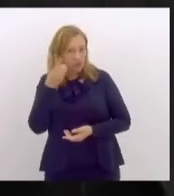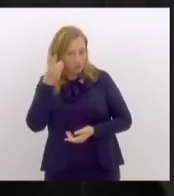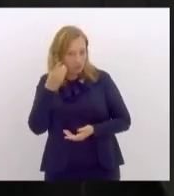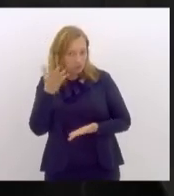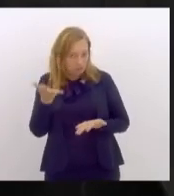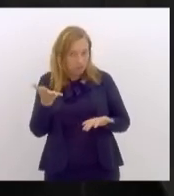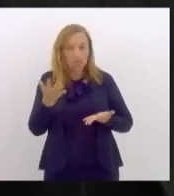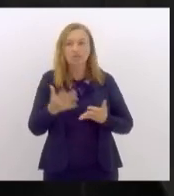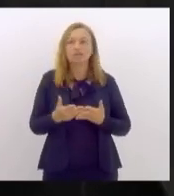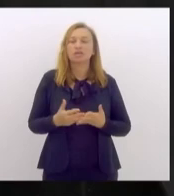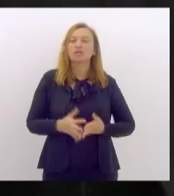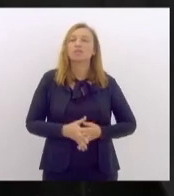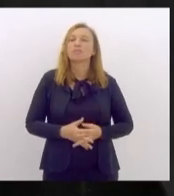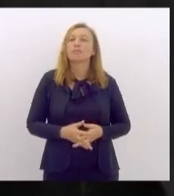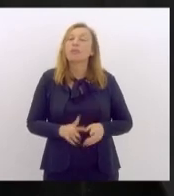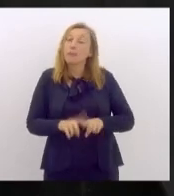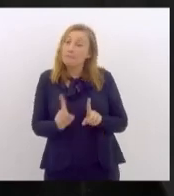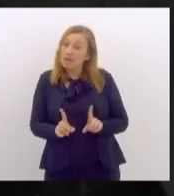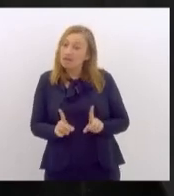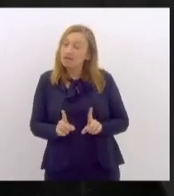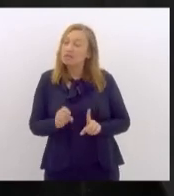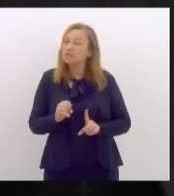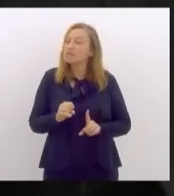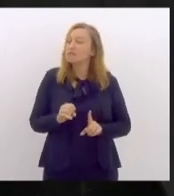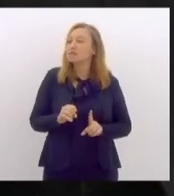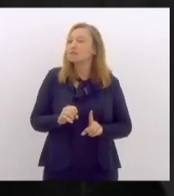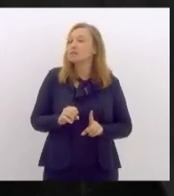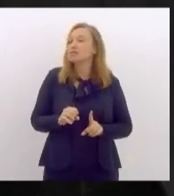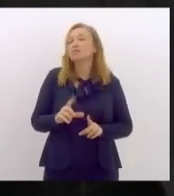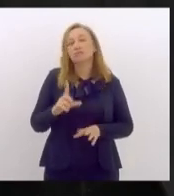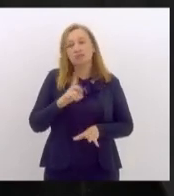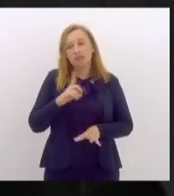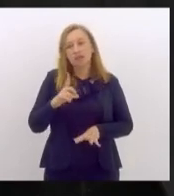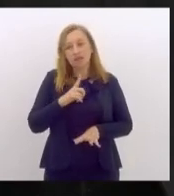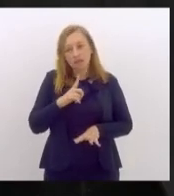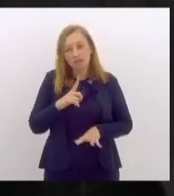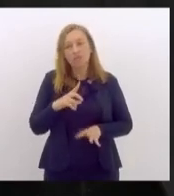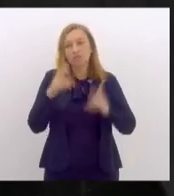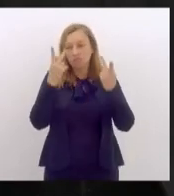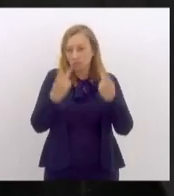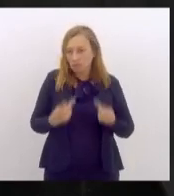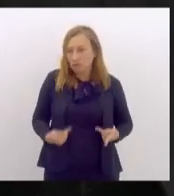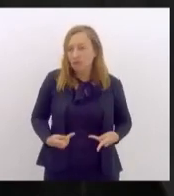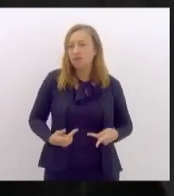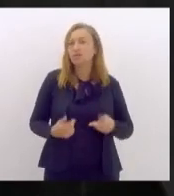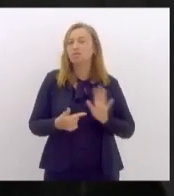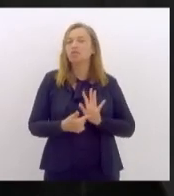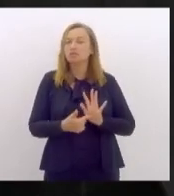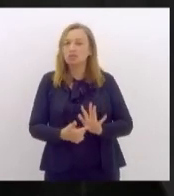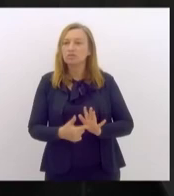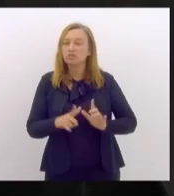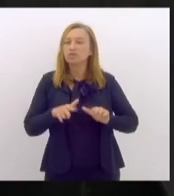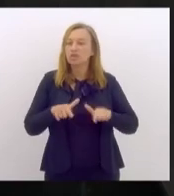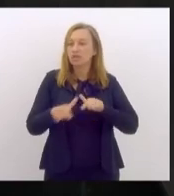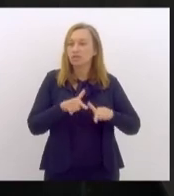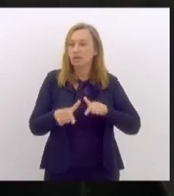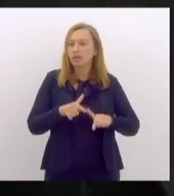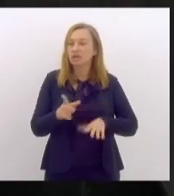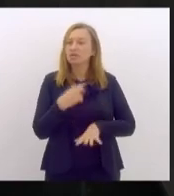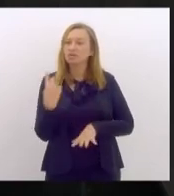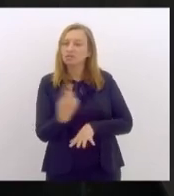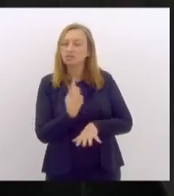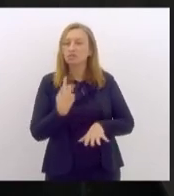estão colocados aí mas se ainda assim temos a nossa humanidade conferida para atuar em nossos